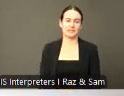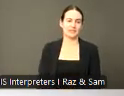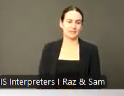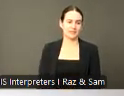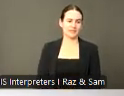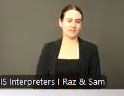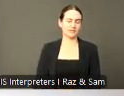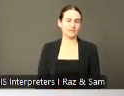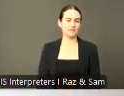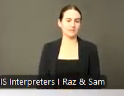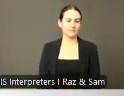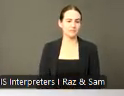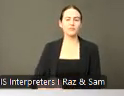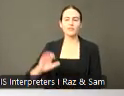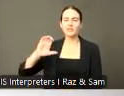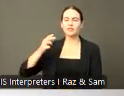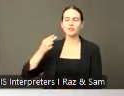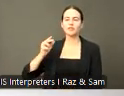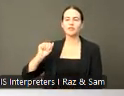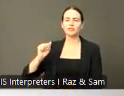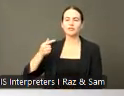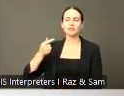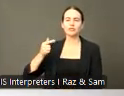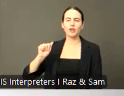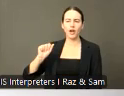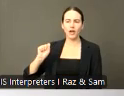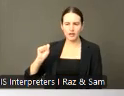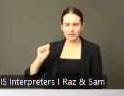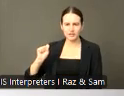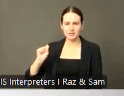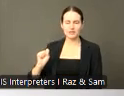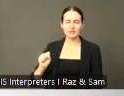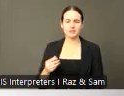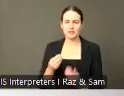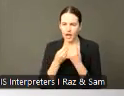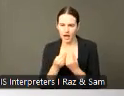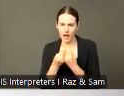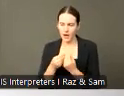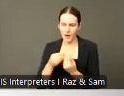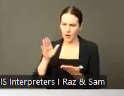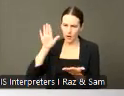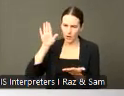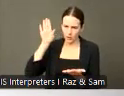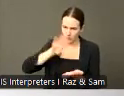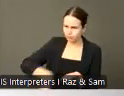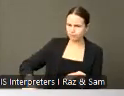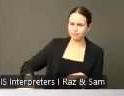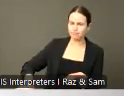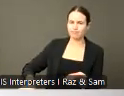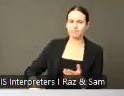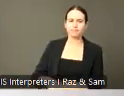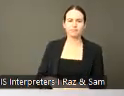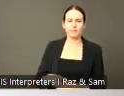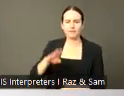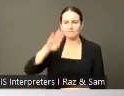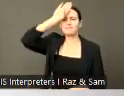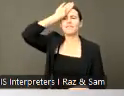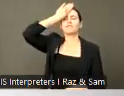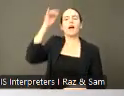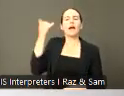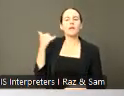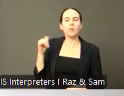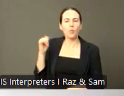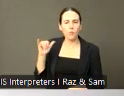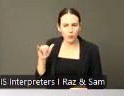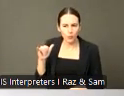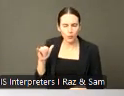transmissão para a HIV vetorial e Chagas, assim como febre amarela, malária e todos que vocês podem